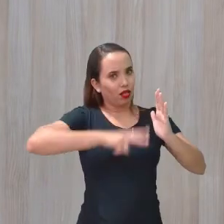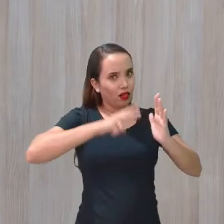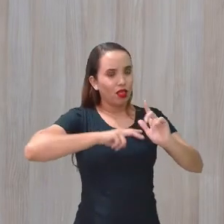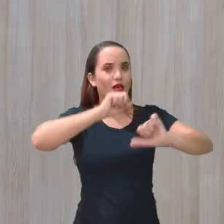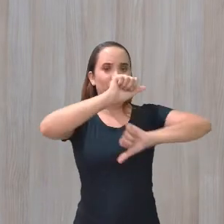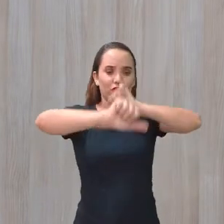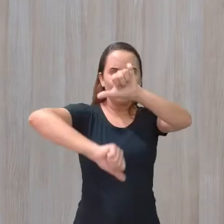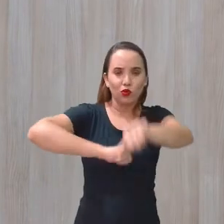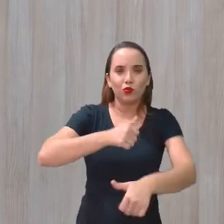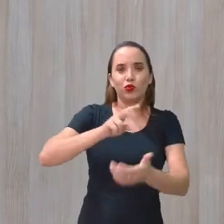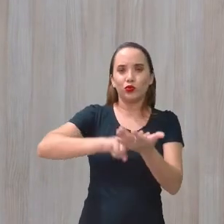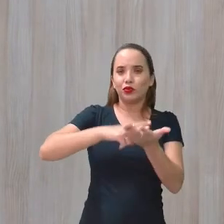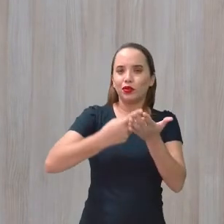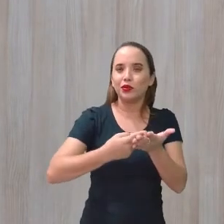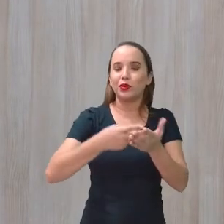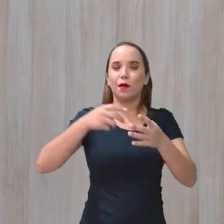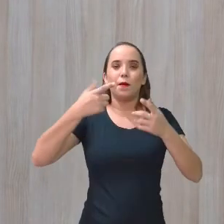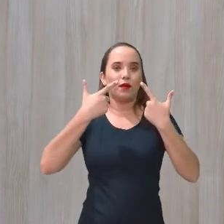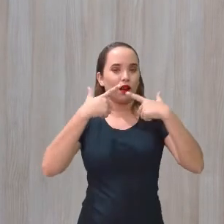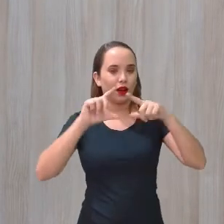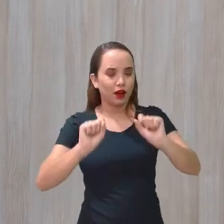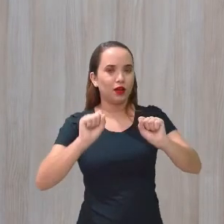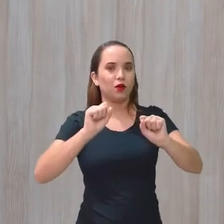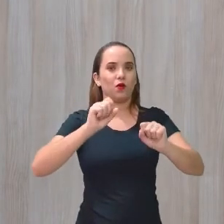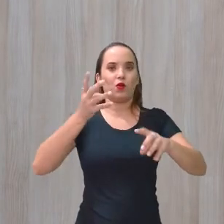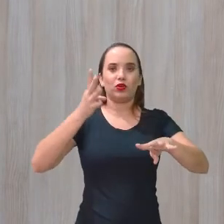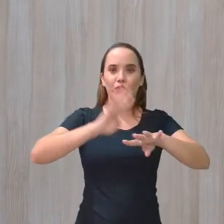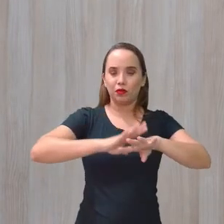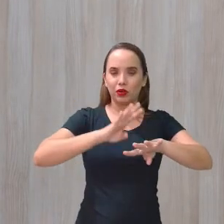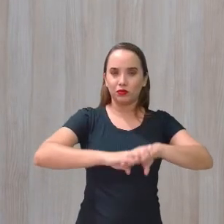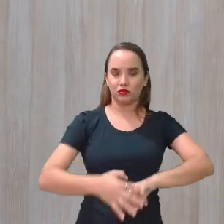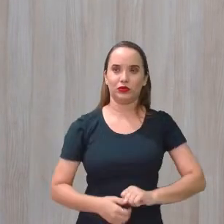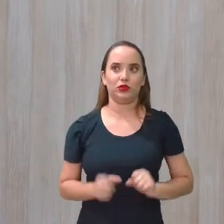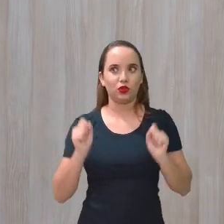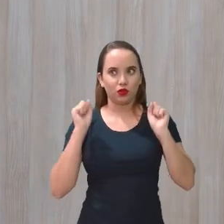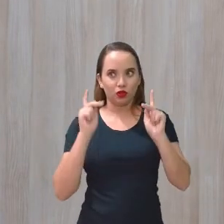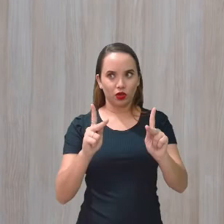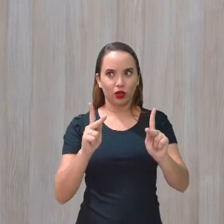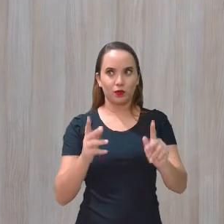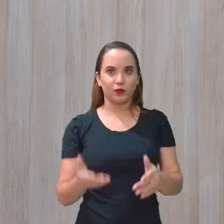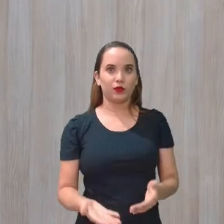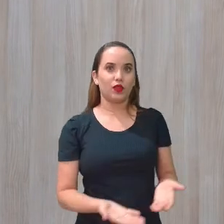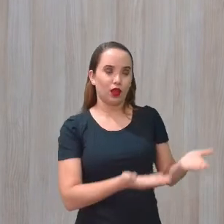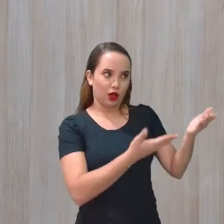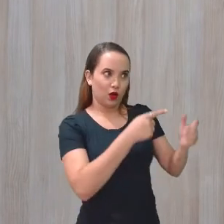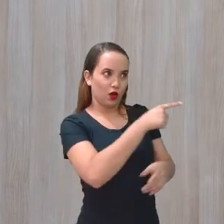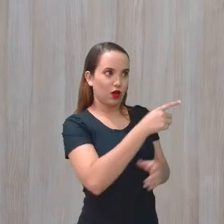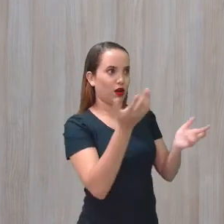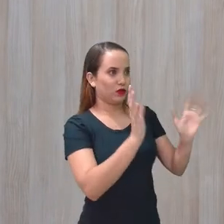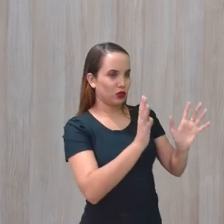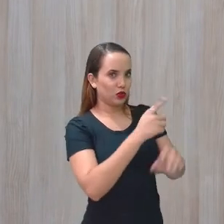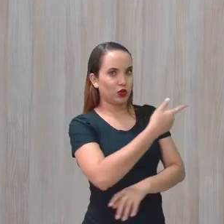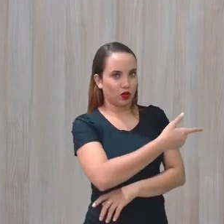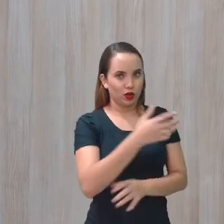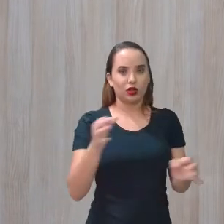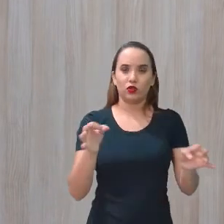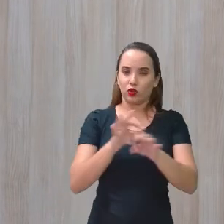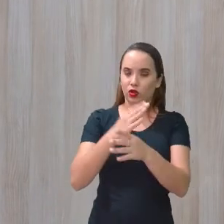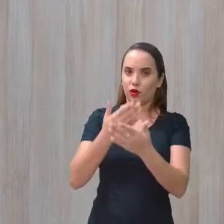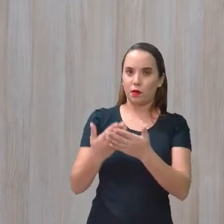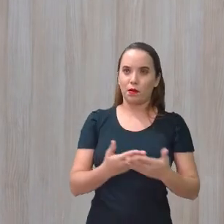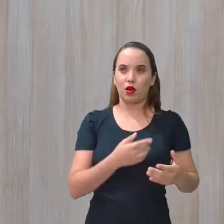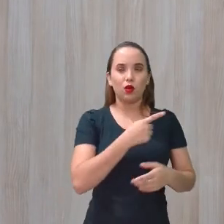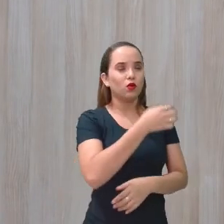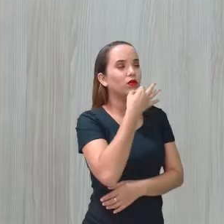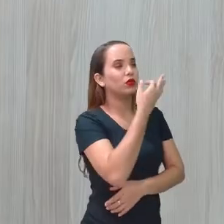do matematiquês, ou seja, a linguagem algébrica, tá certo? Passar para a professora Carol para ela se despedir e a gente encerrar a aula. E aí, Carol, o que